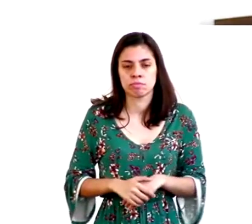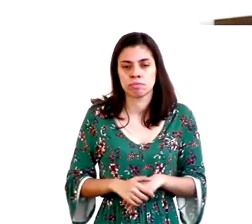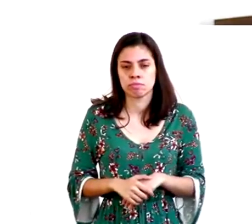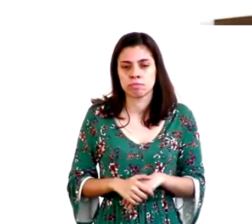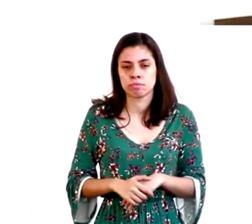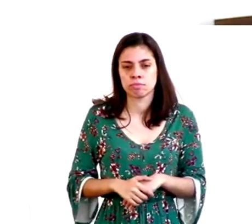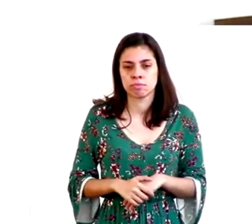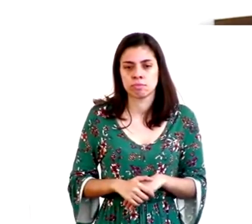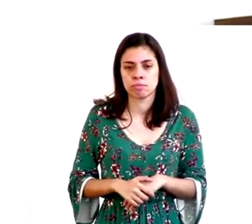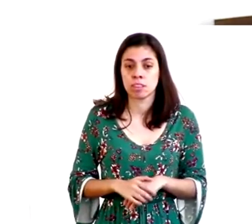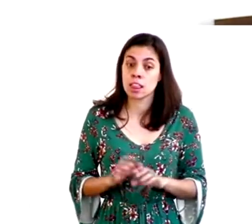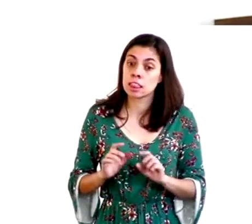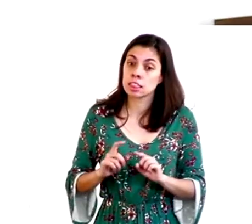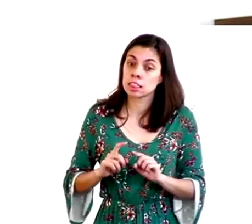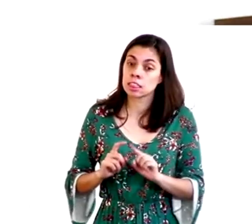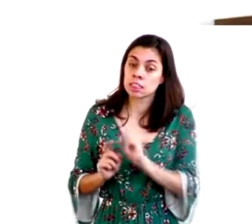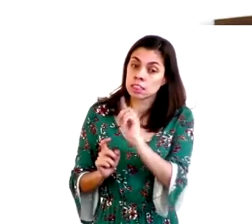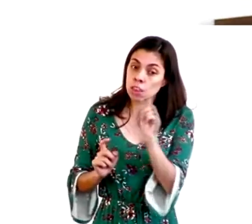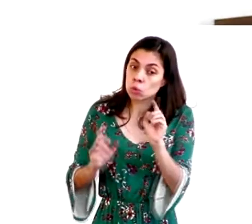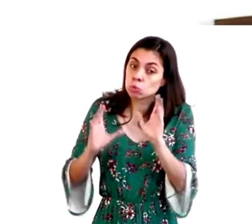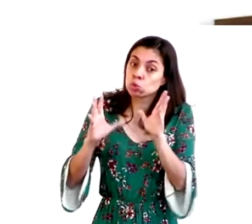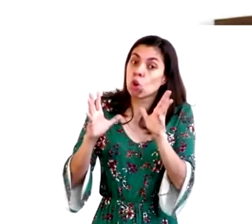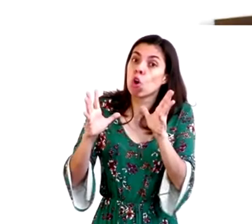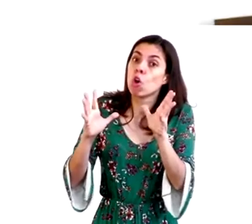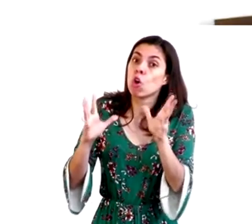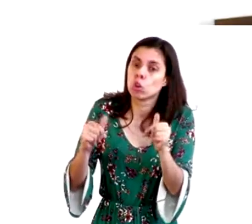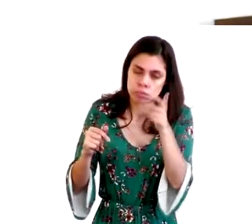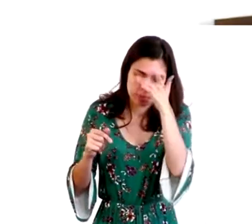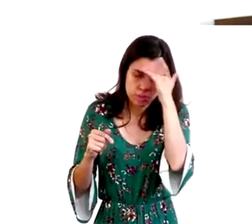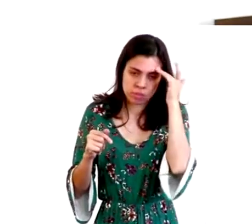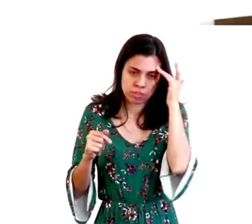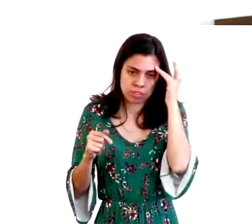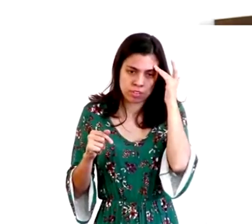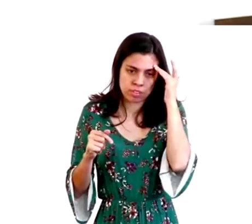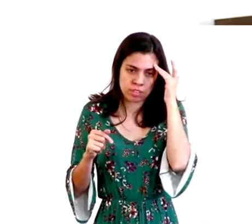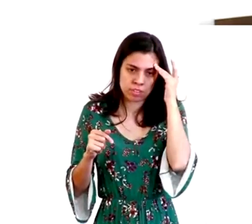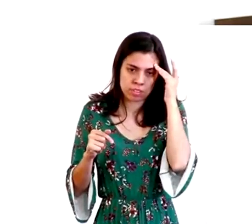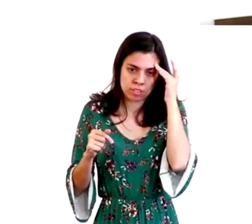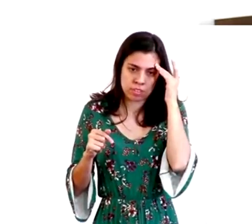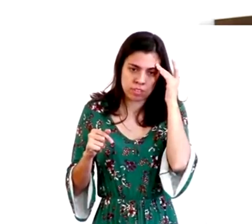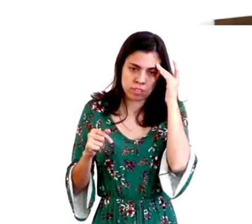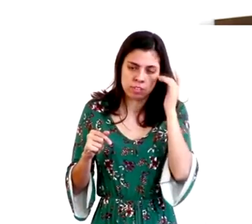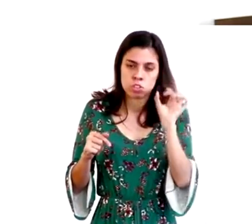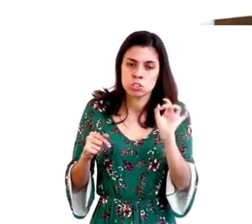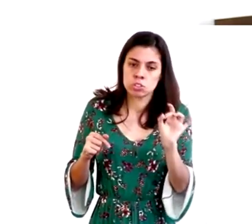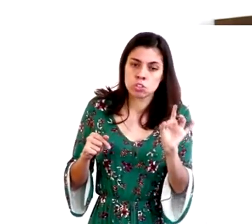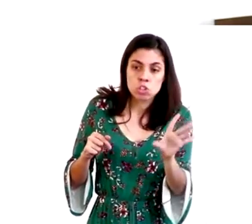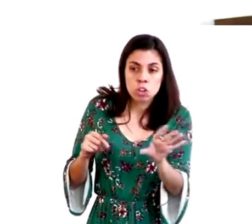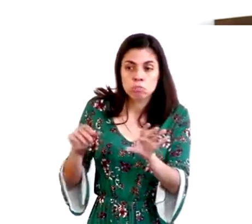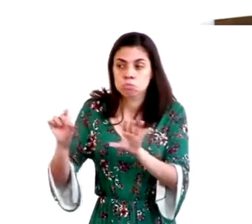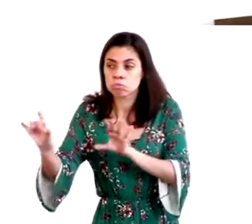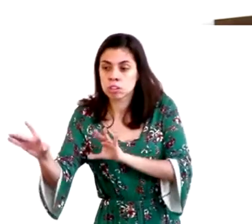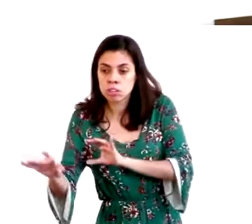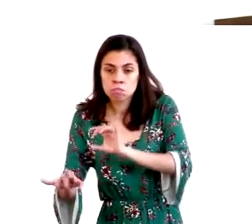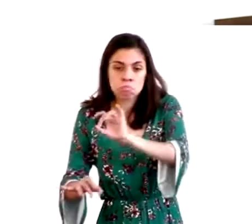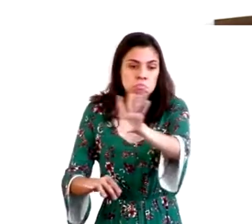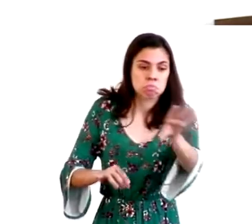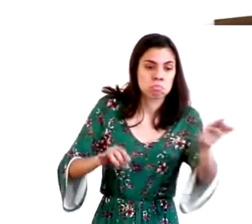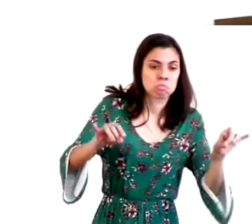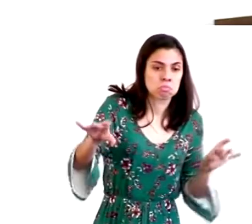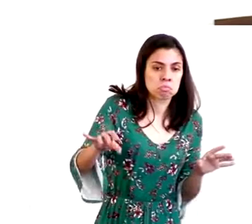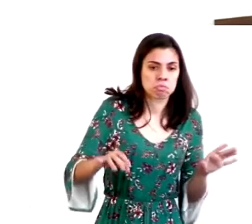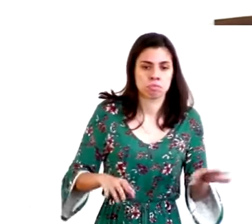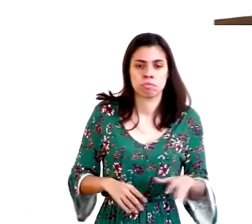feito a todos, universalmente, porque ainda não chegou o tempo da restauração